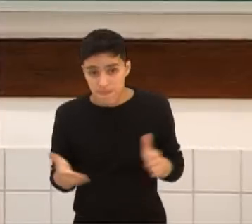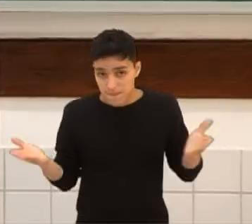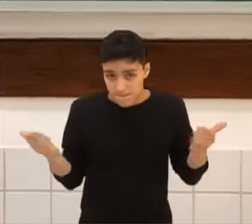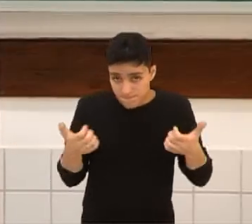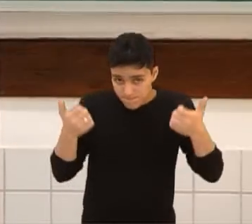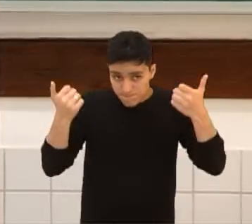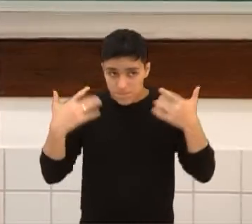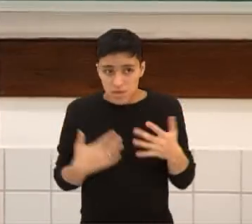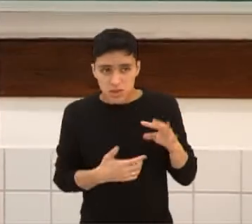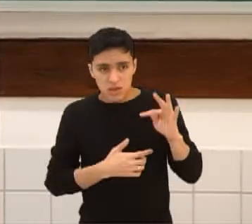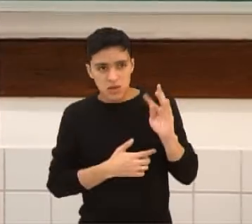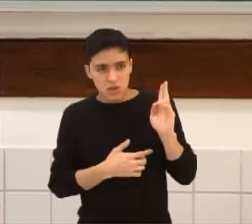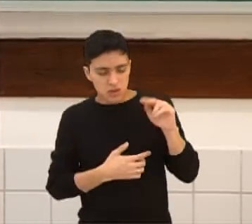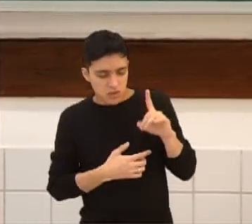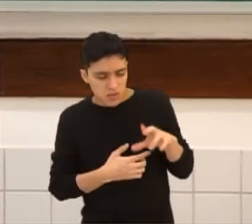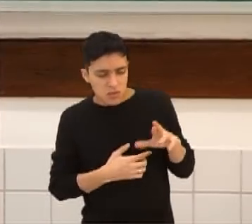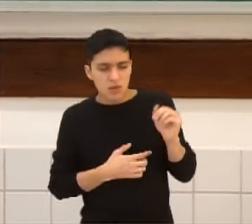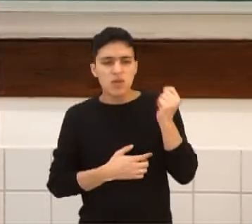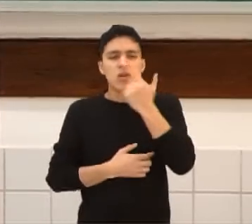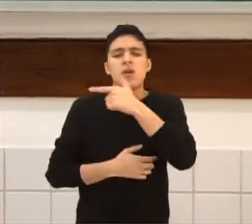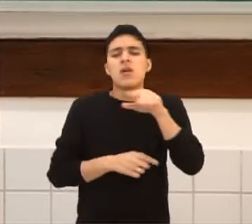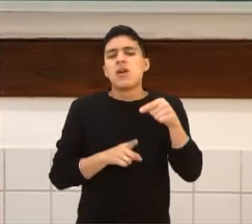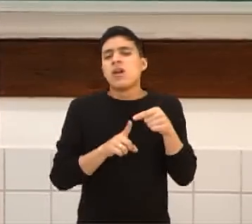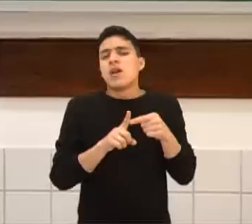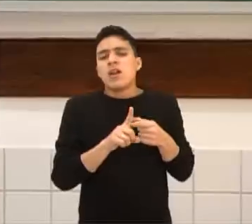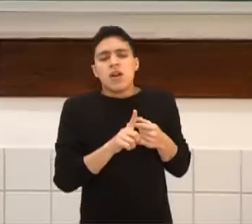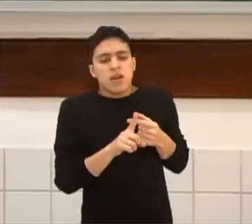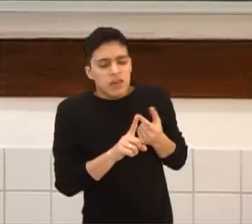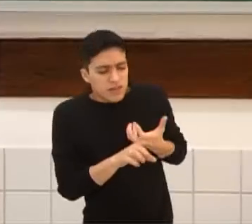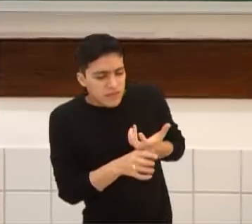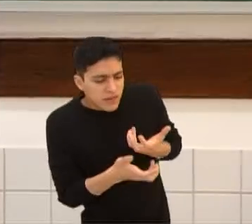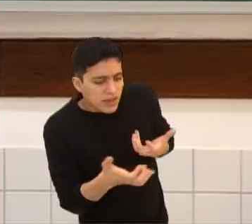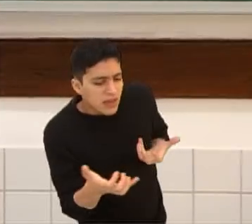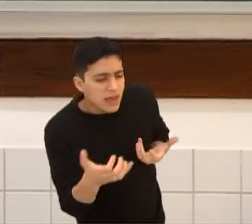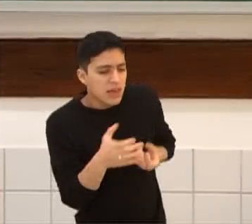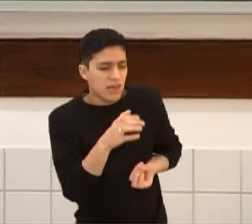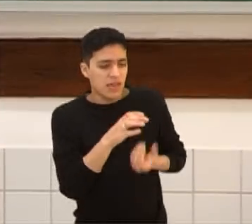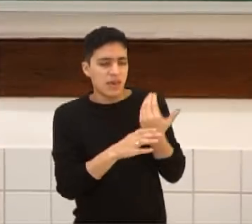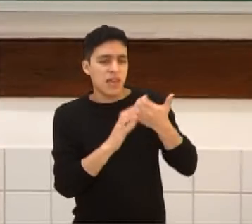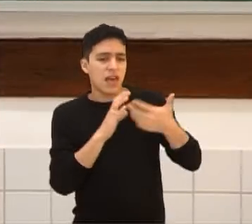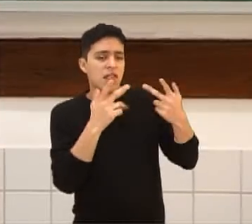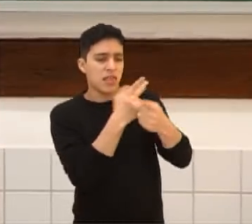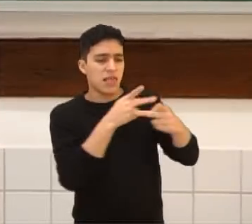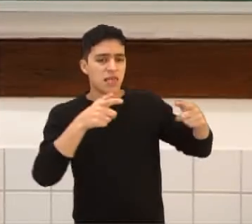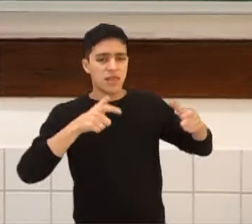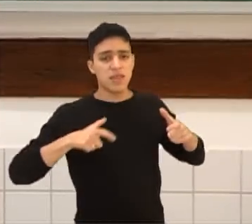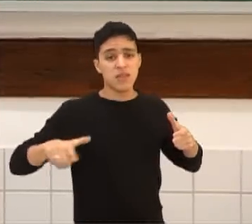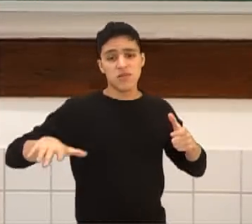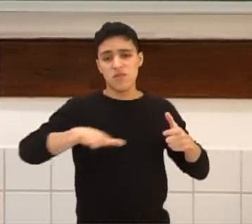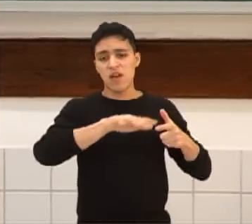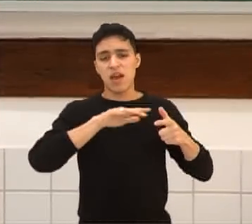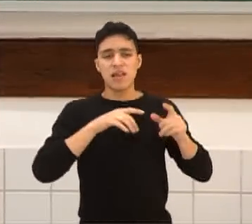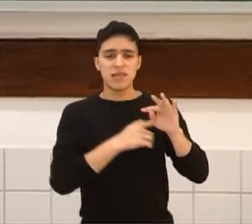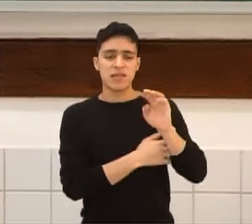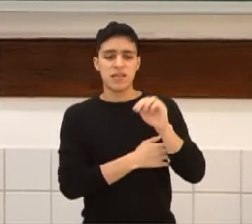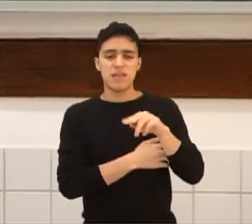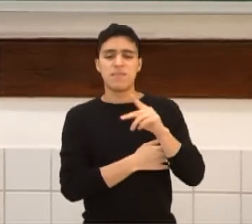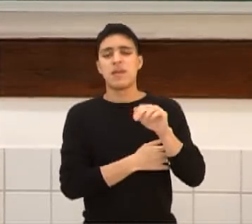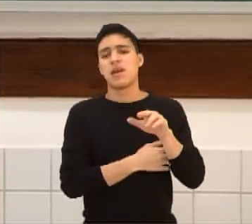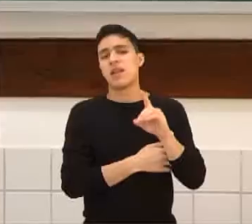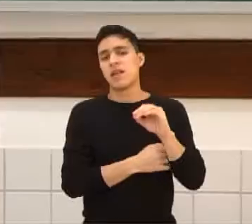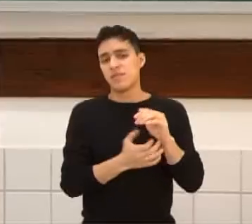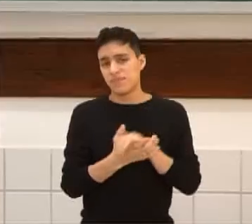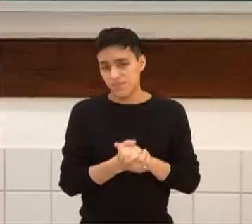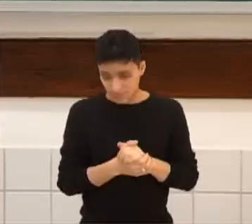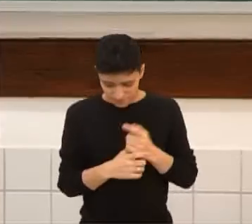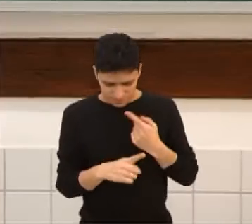a tundra, que é um outro tipo de formação vegetal característica dessas regiões de clima temperado, porque nós temos